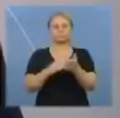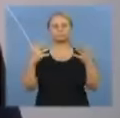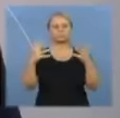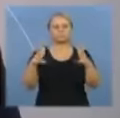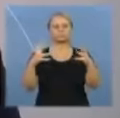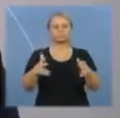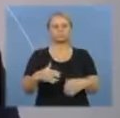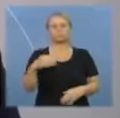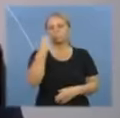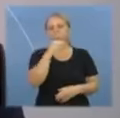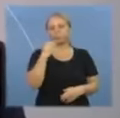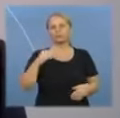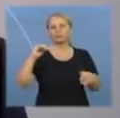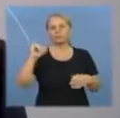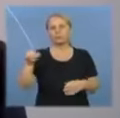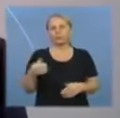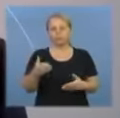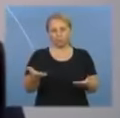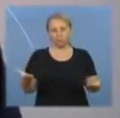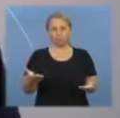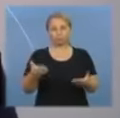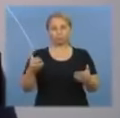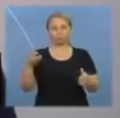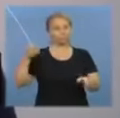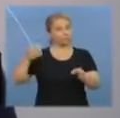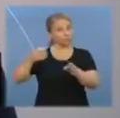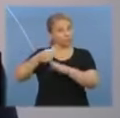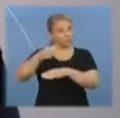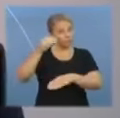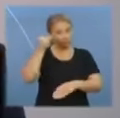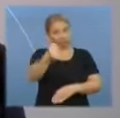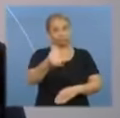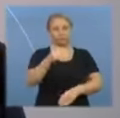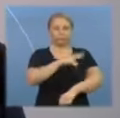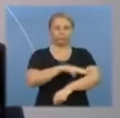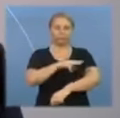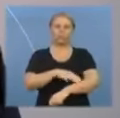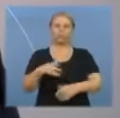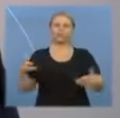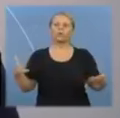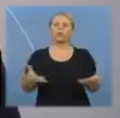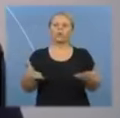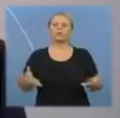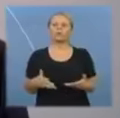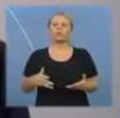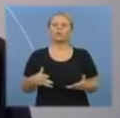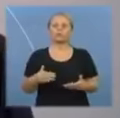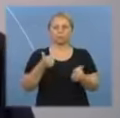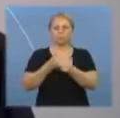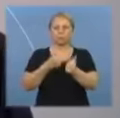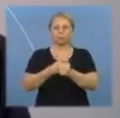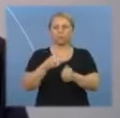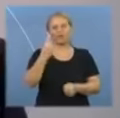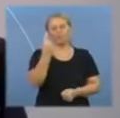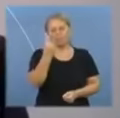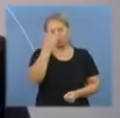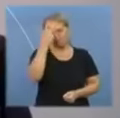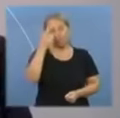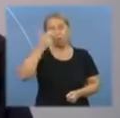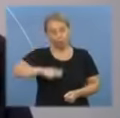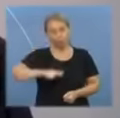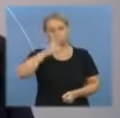Eu quero aproveitar aqui o espaço, senhor presidente, para fazer um alerta aqui na cidade de Mossoró. Acabamos de ter agora há pouco, mais um óbito aqui na